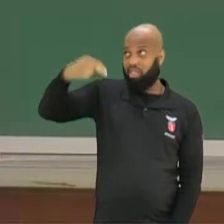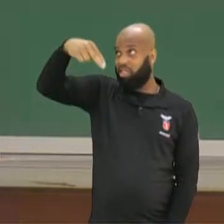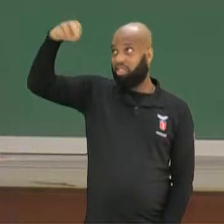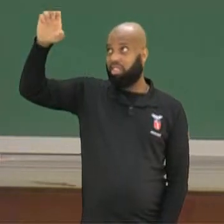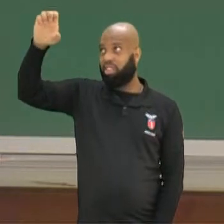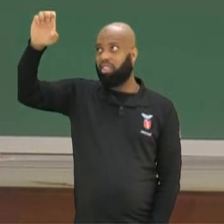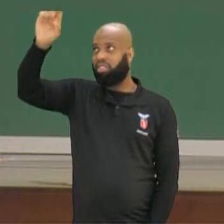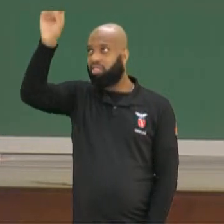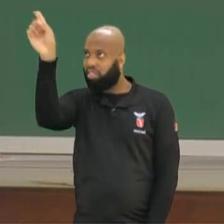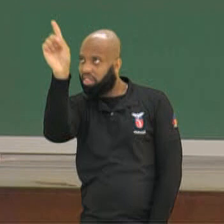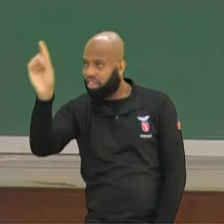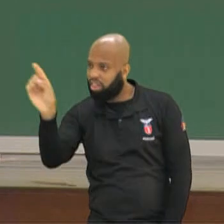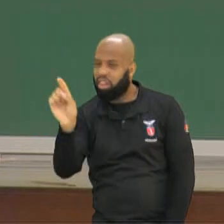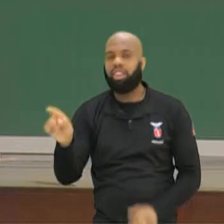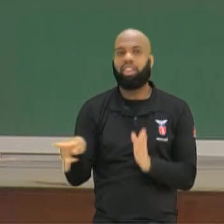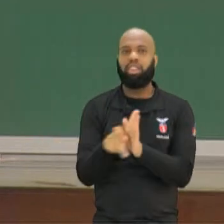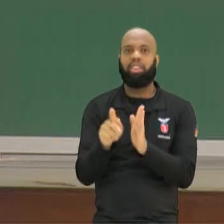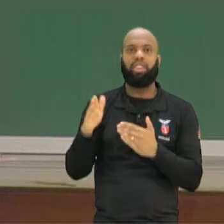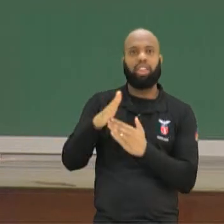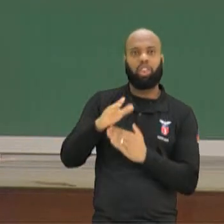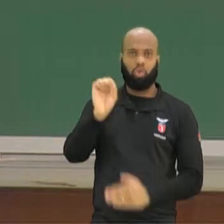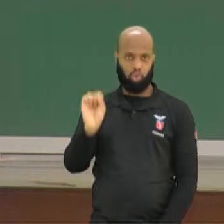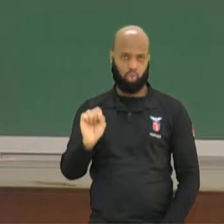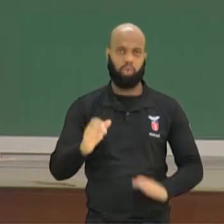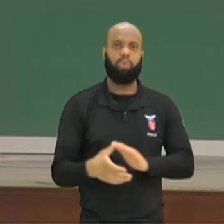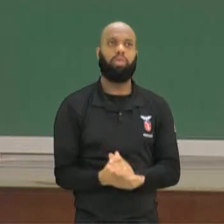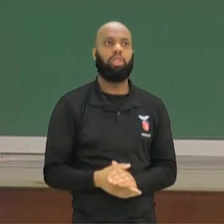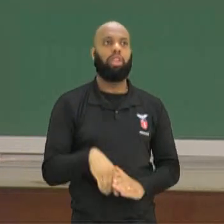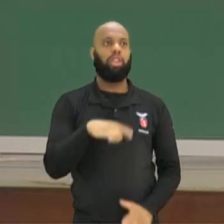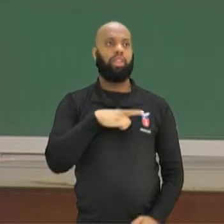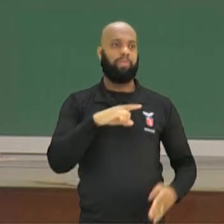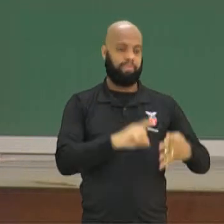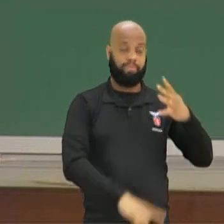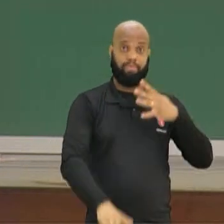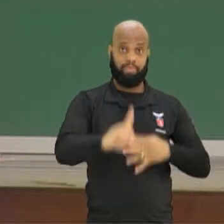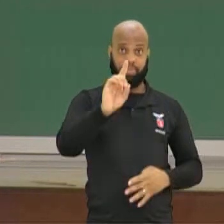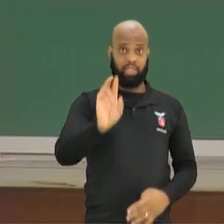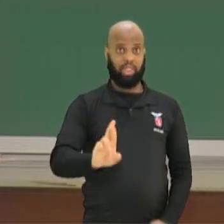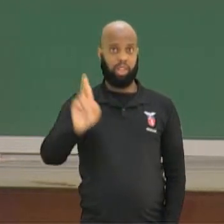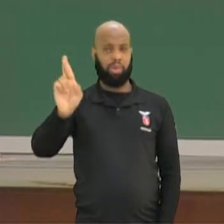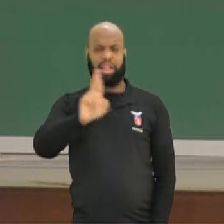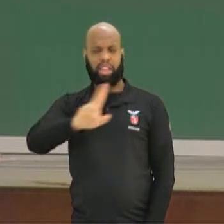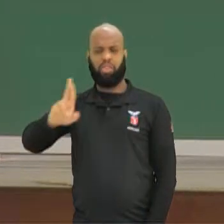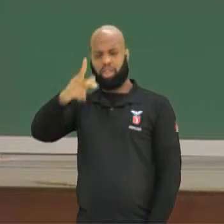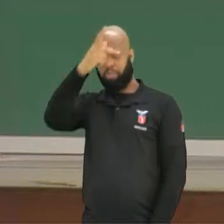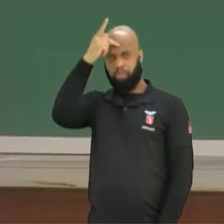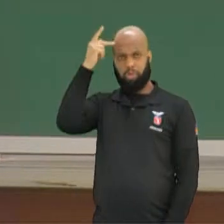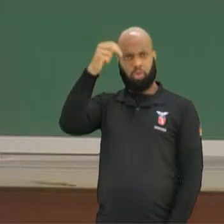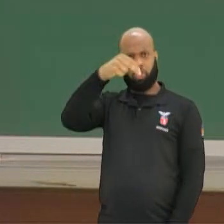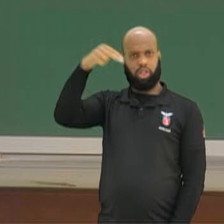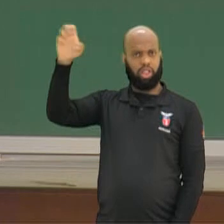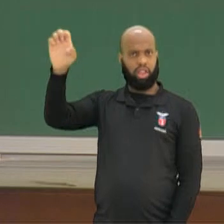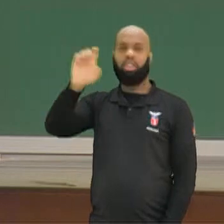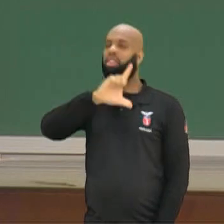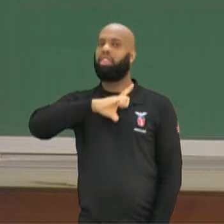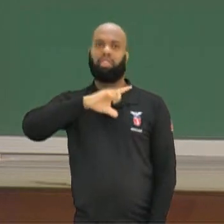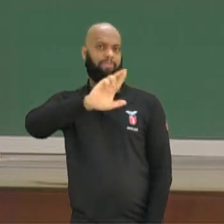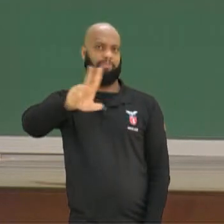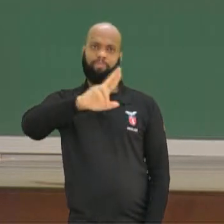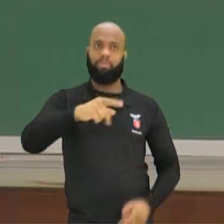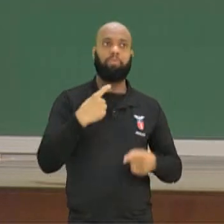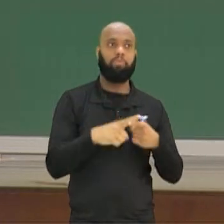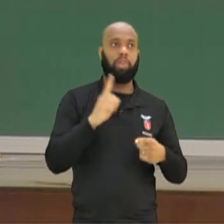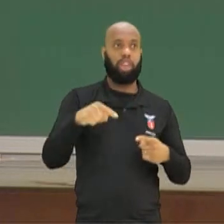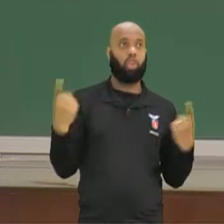Não é dessa maneira que nós devemos pensar. E letra D, o autor representa os não nordestinos? Pior ainda, aí é uma contradição